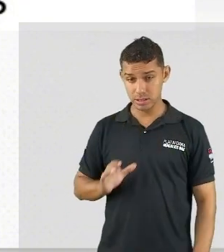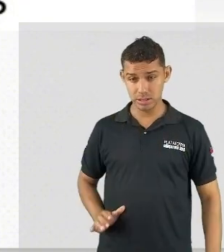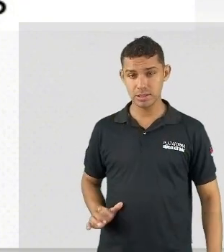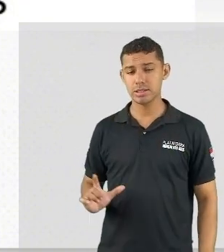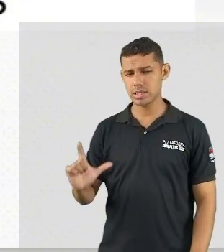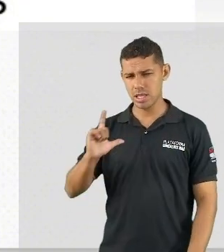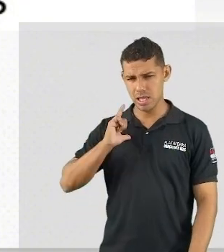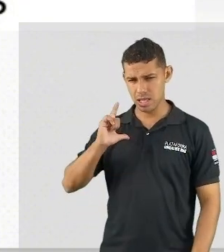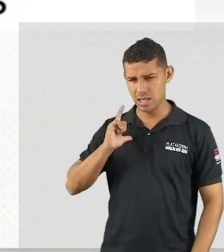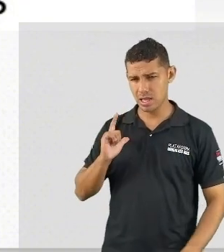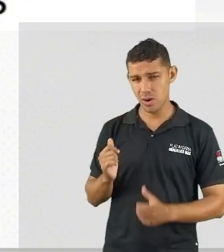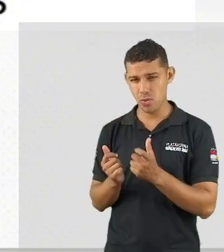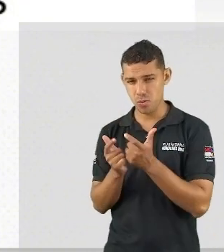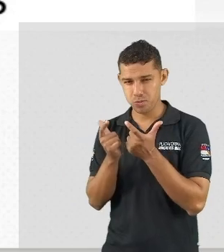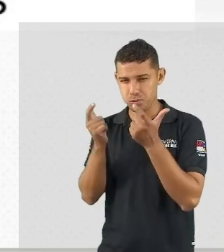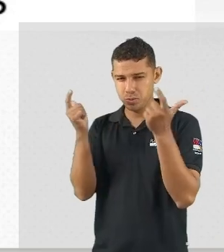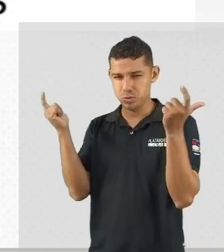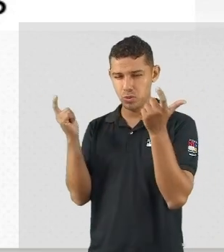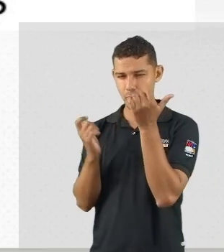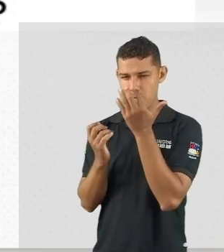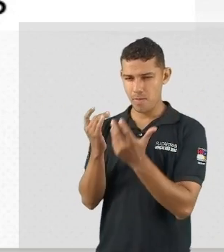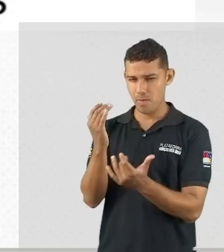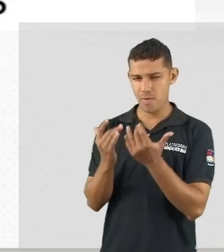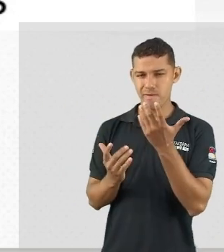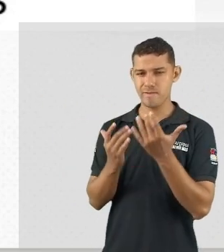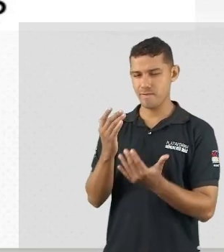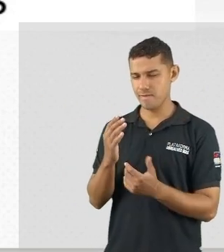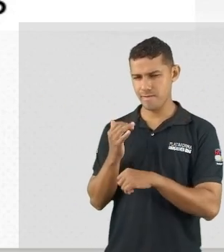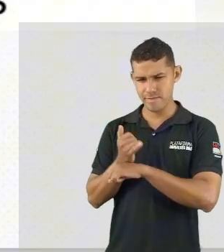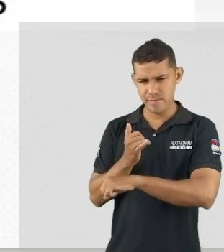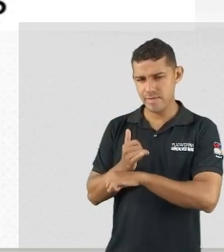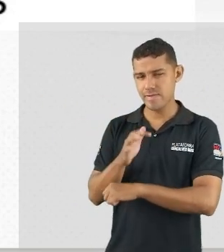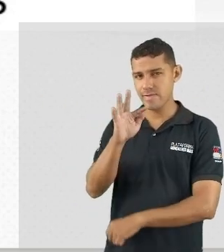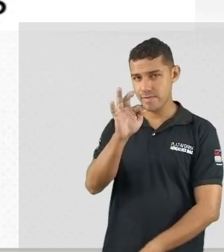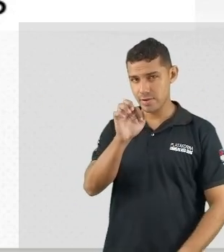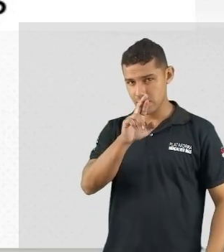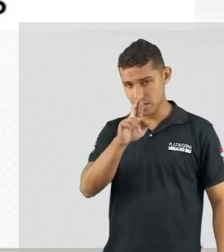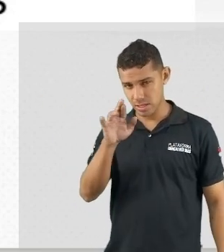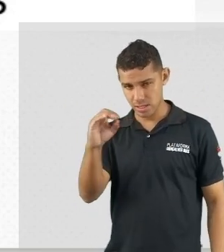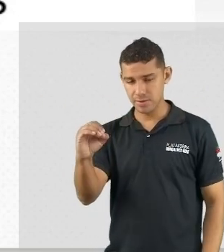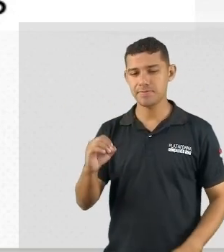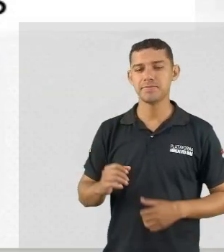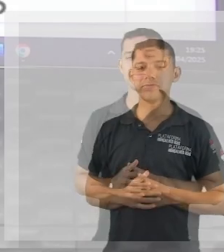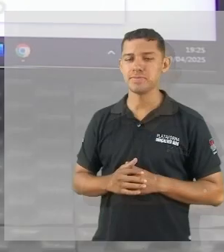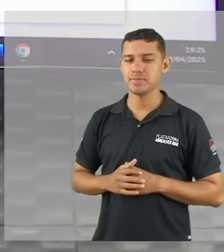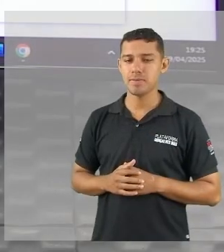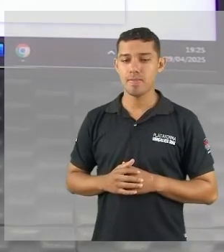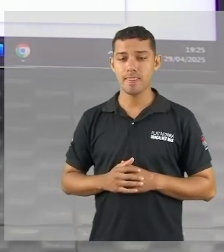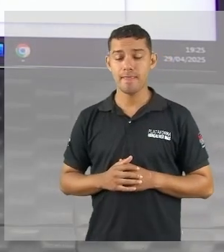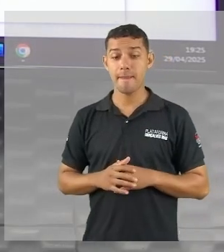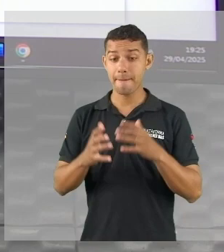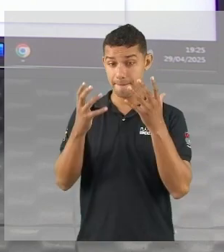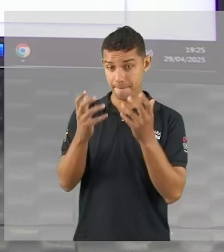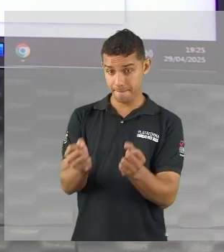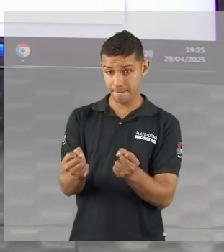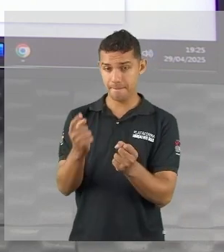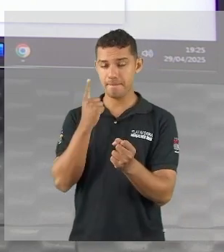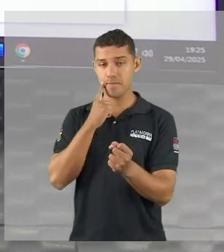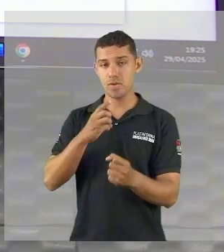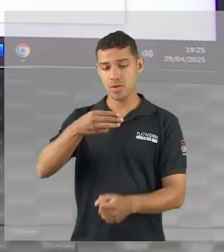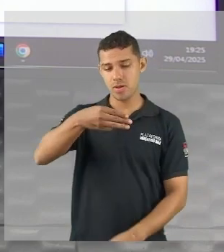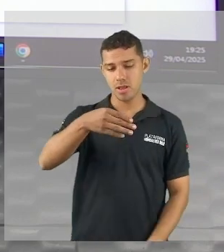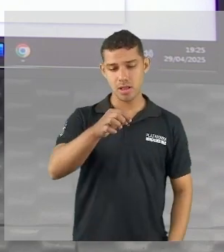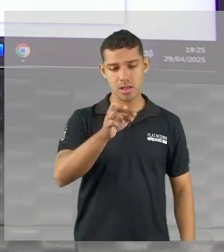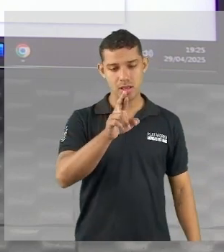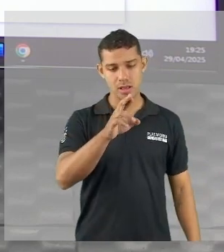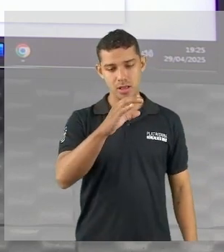fólio, o aumento da temperatura de queima, né, e aí o uso do ferro, na idade dos metais, e a obtenção também do mercúrio,